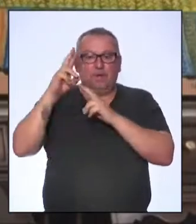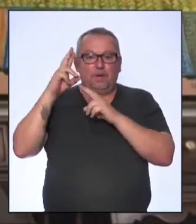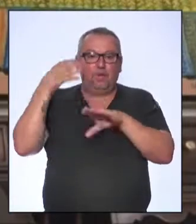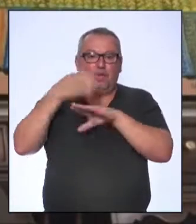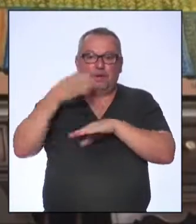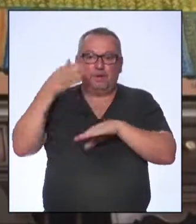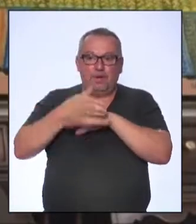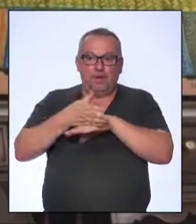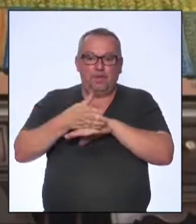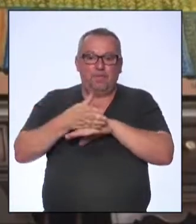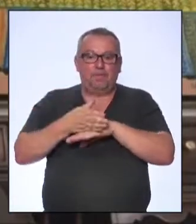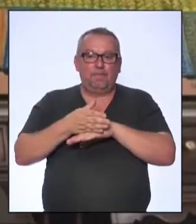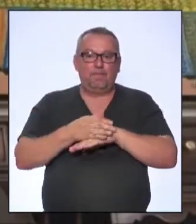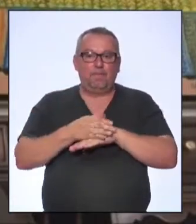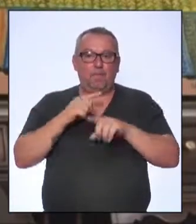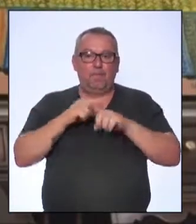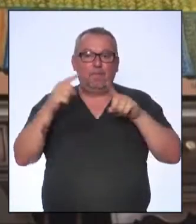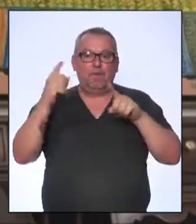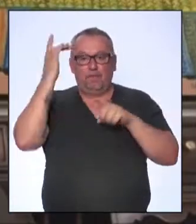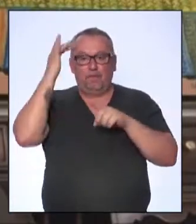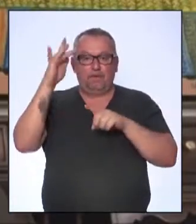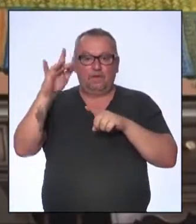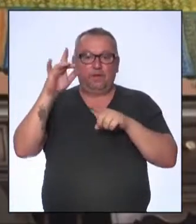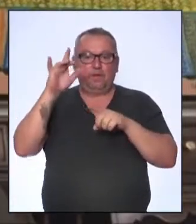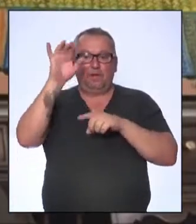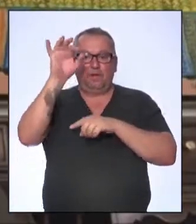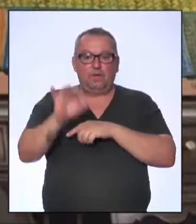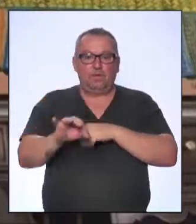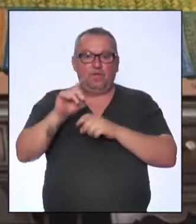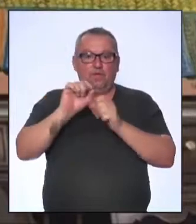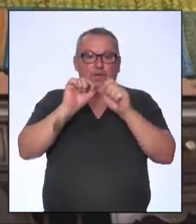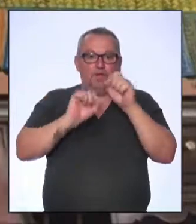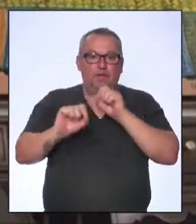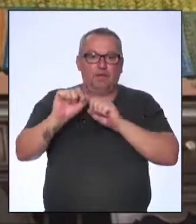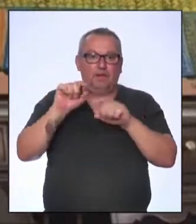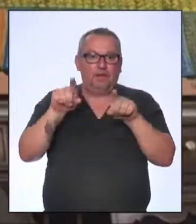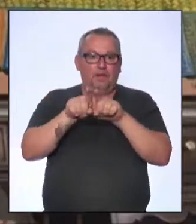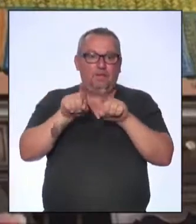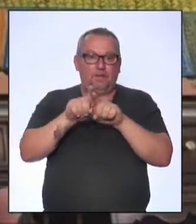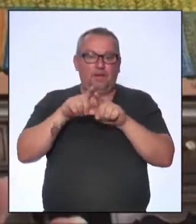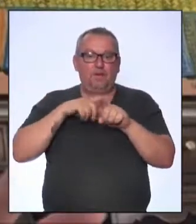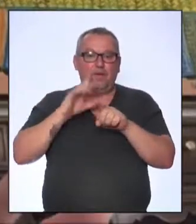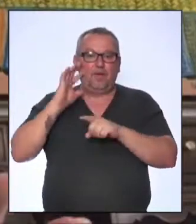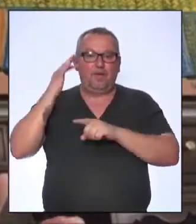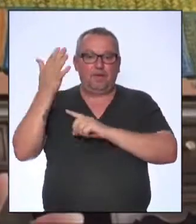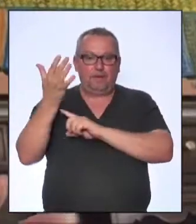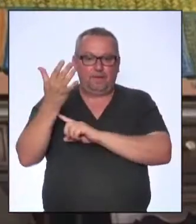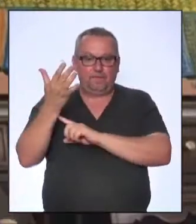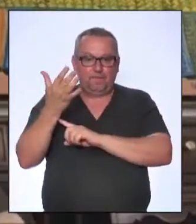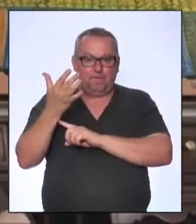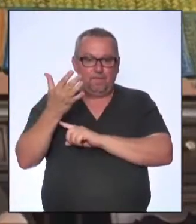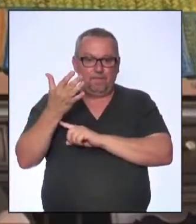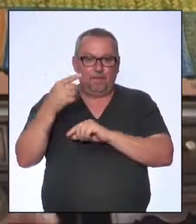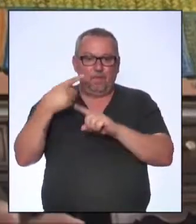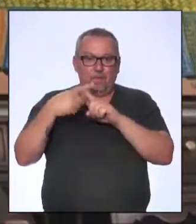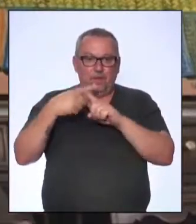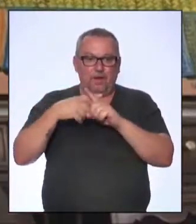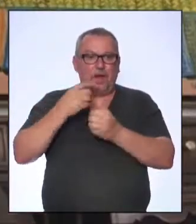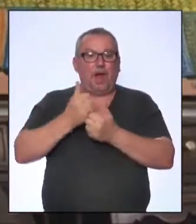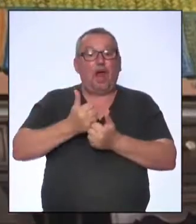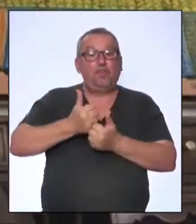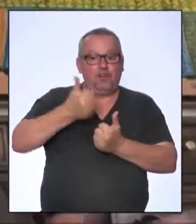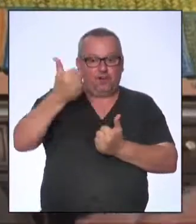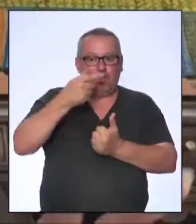ajudar, mas não sabem exatamente o que fazer. Aí foi um desastre, porque a diretora falava